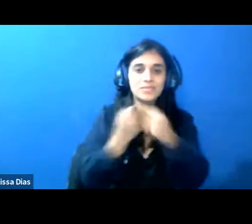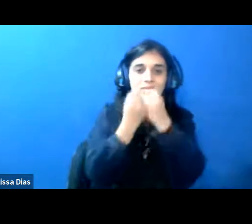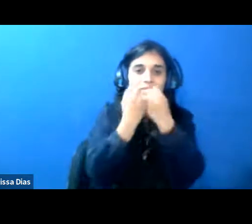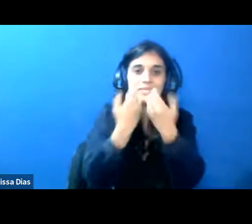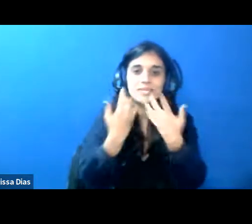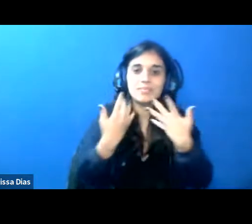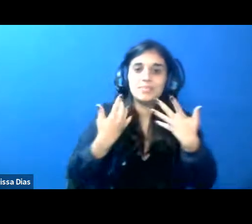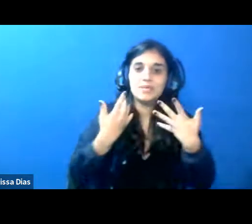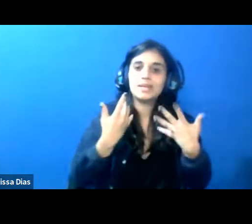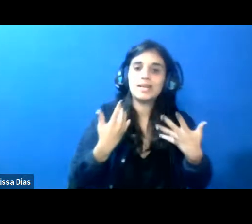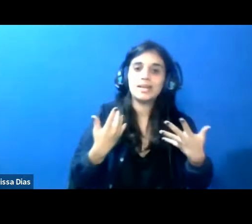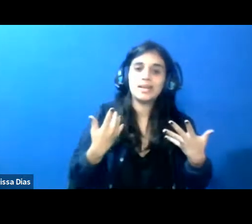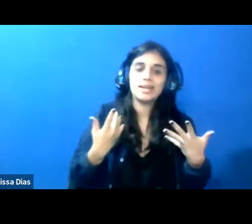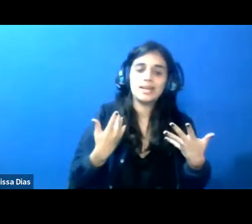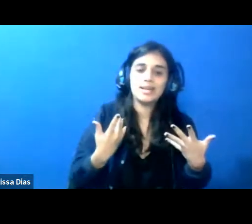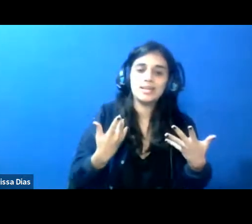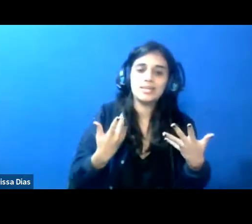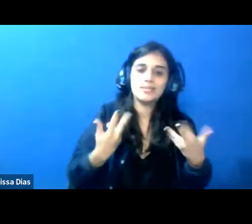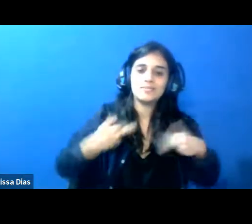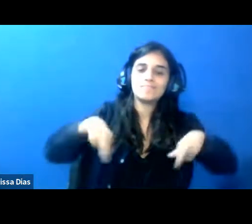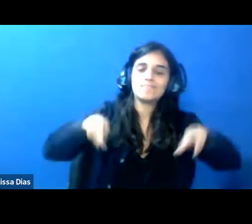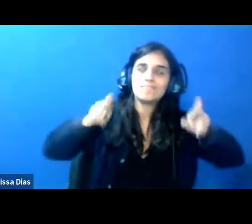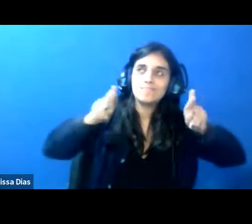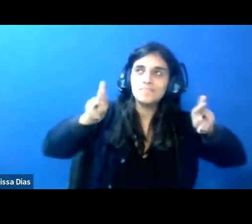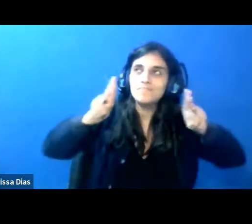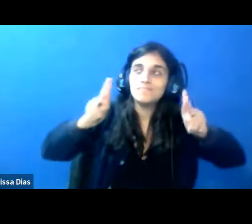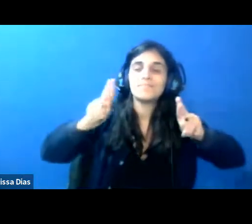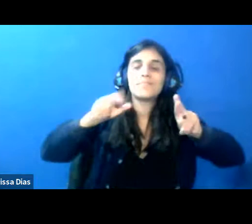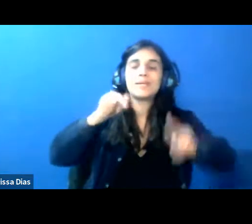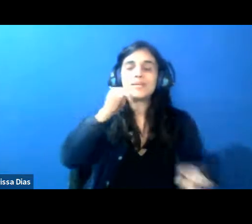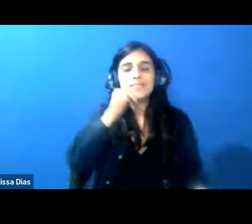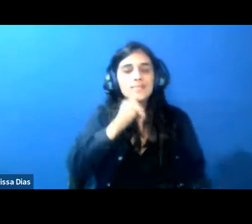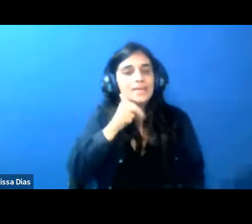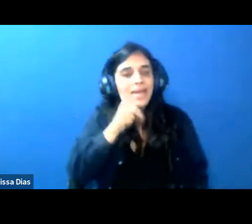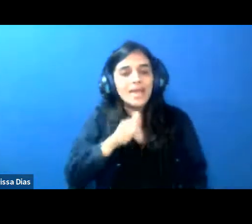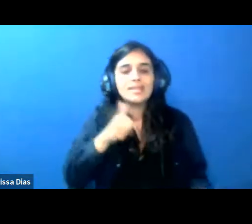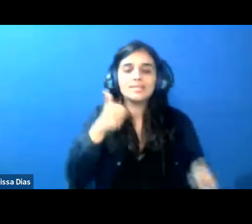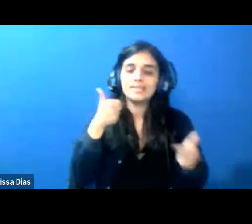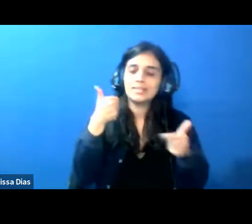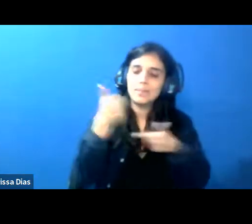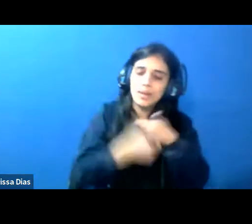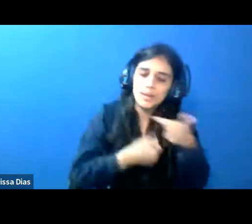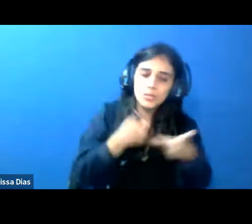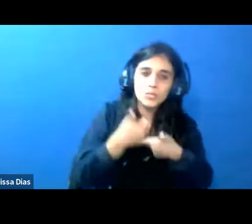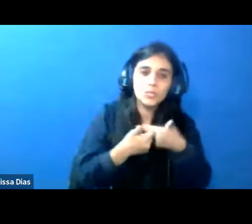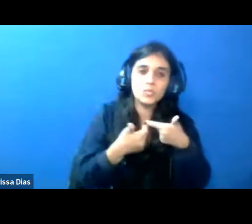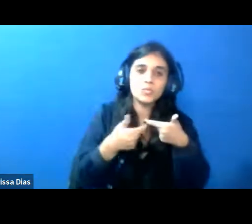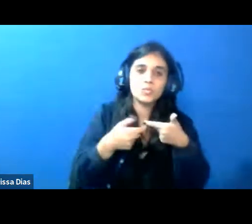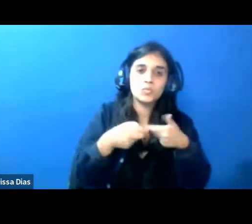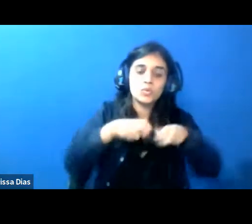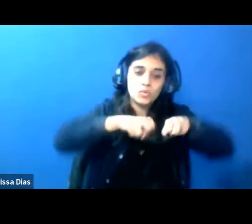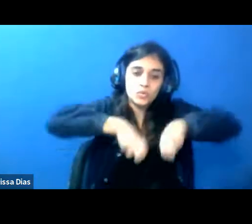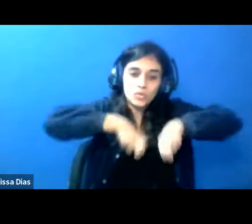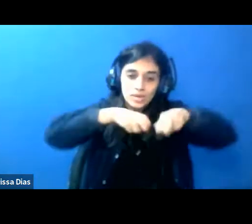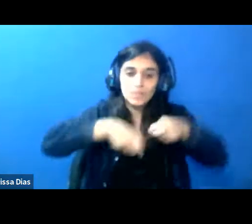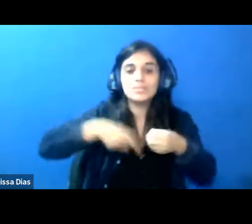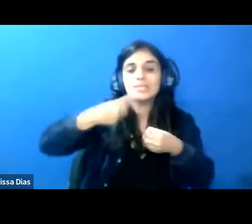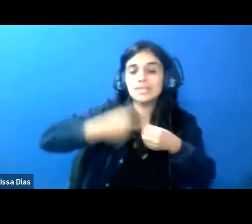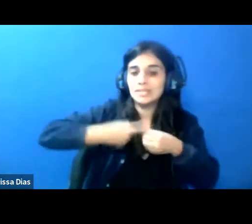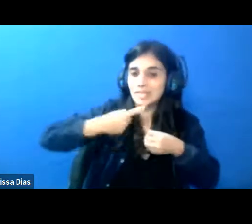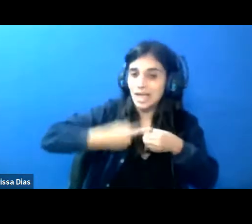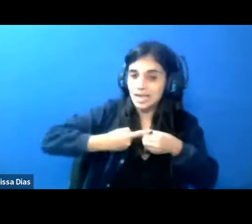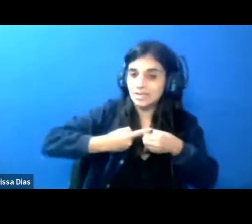esperançar enquanto mulheres trabalhadoras do campo e da cidade,